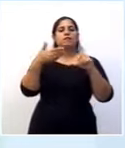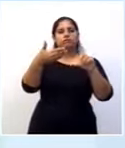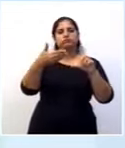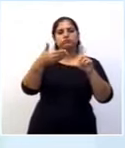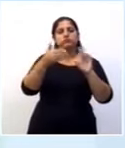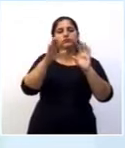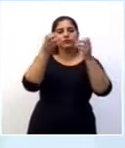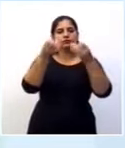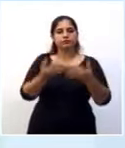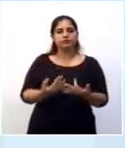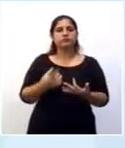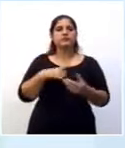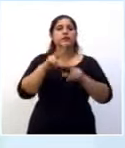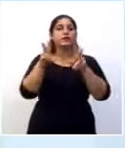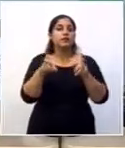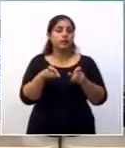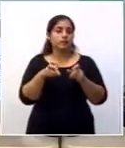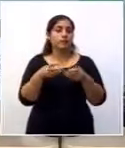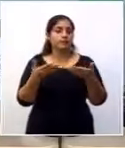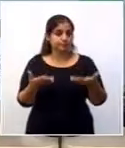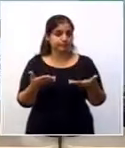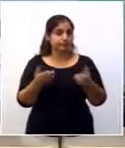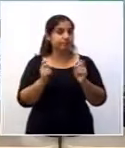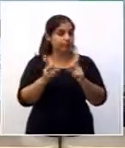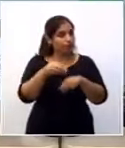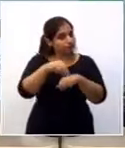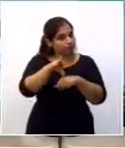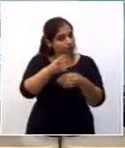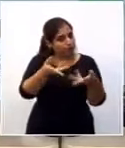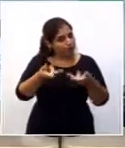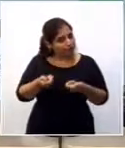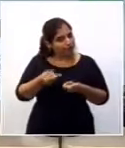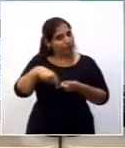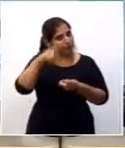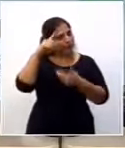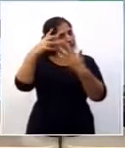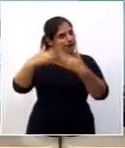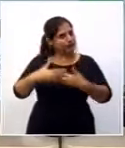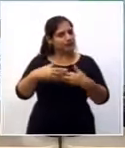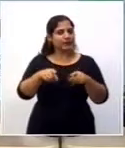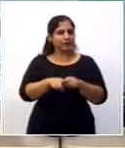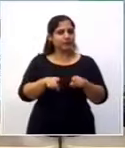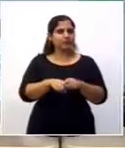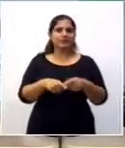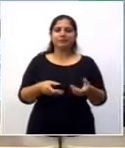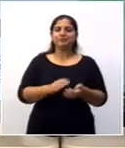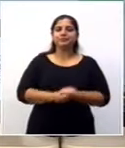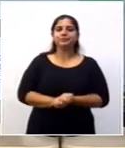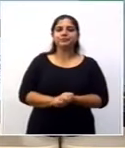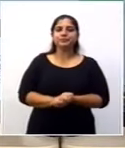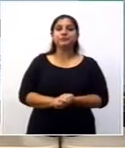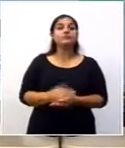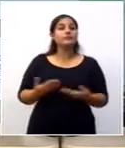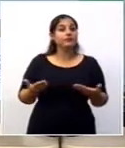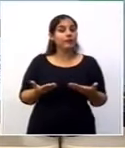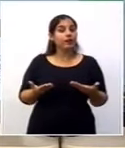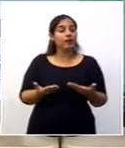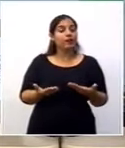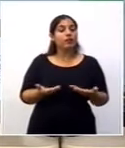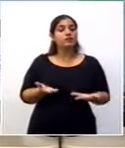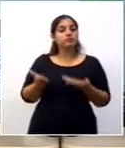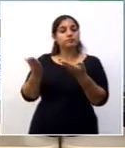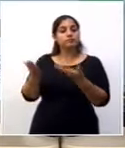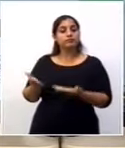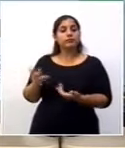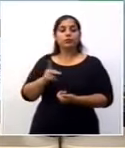gente fez sobre o tema, tá? Então fica um convite aqui, uma reflexão também. Então agora eu queria passar a palavra